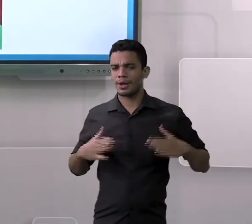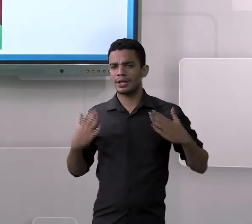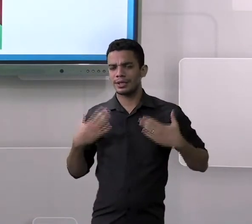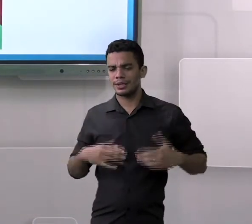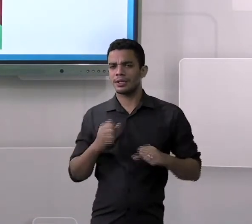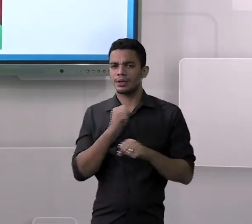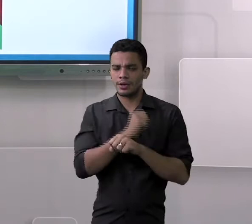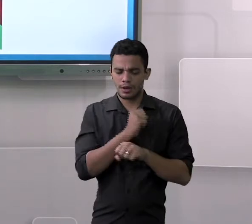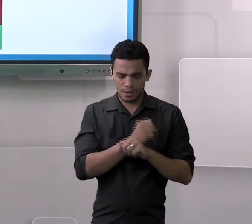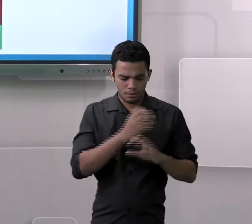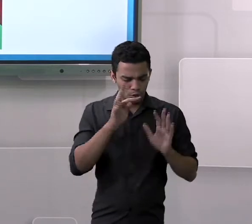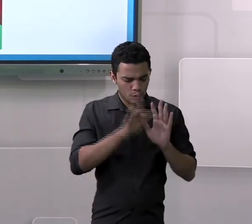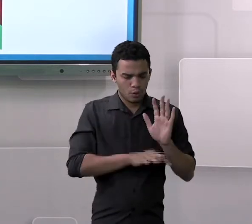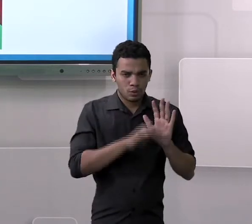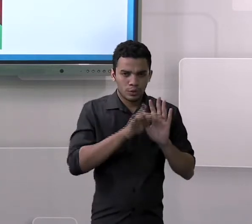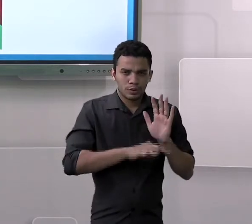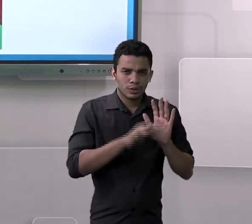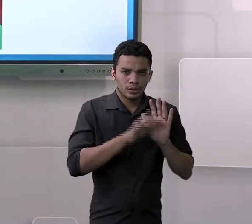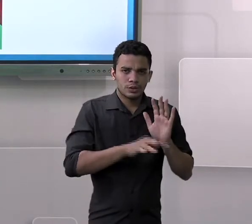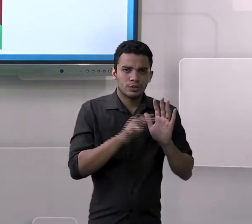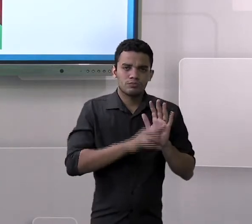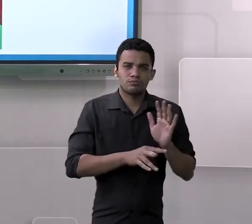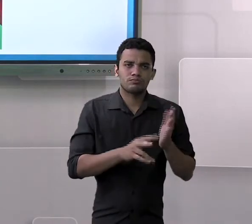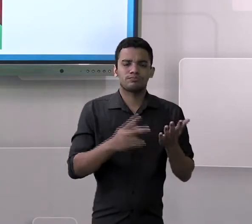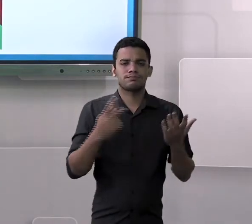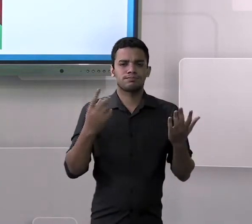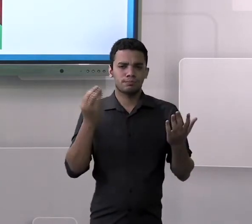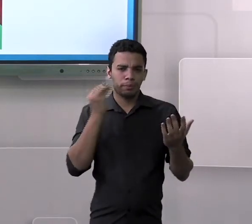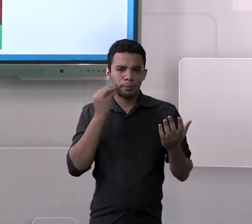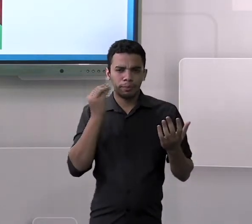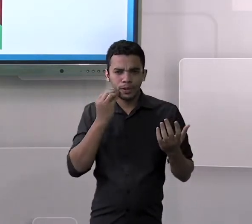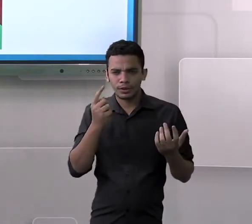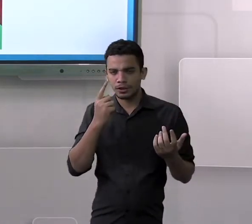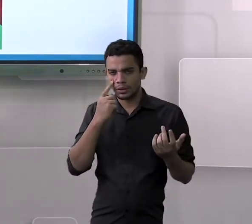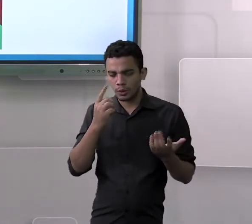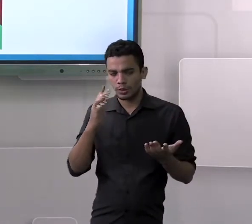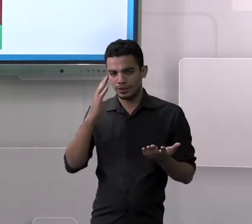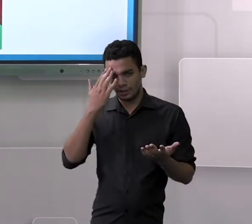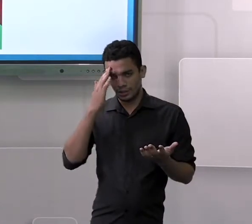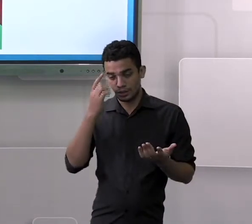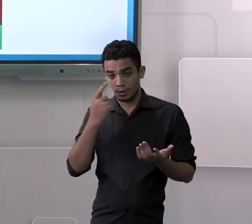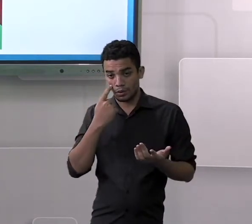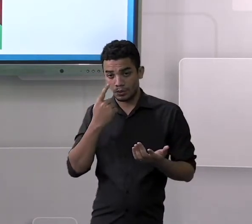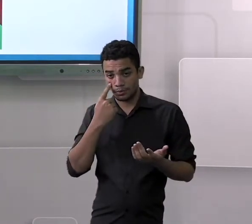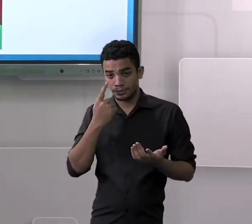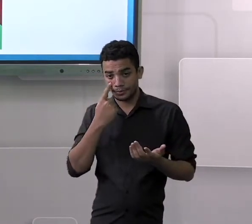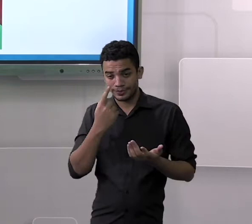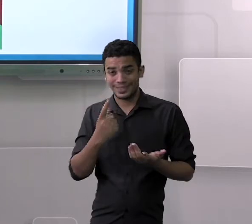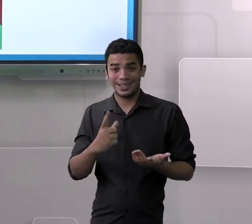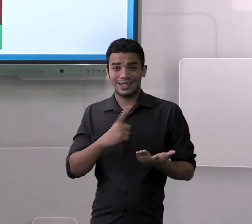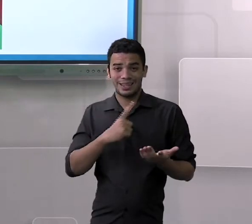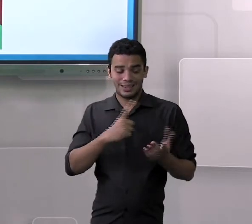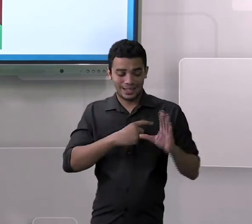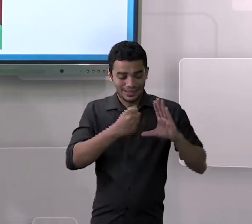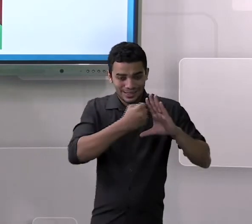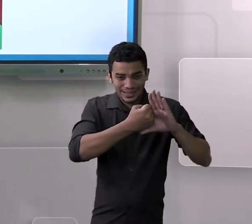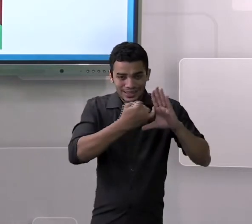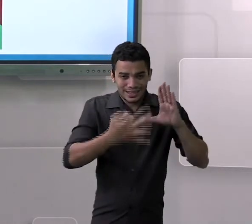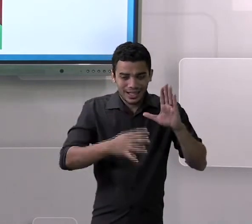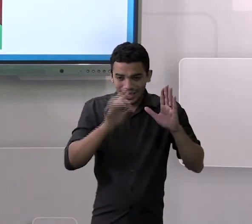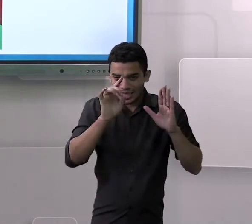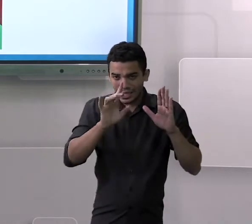o texto começou a nos dar. Tem alguns, preste atenção, detalhes no nosso texto que a gente tem